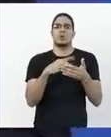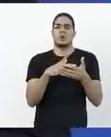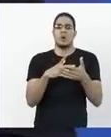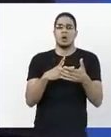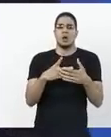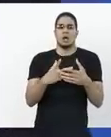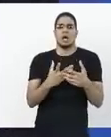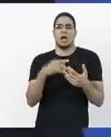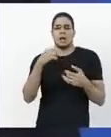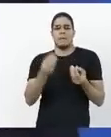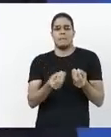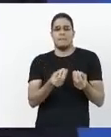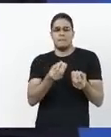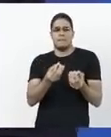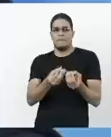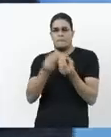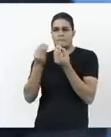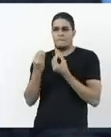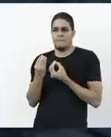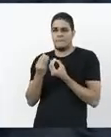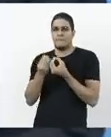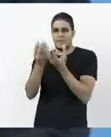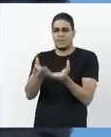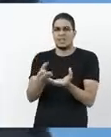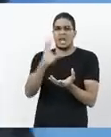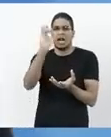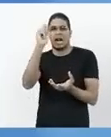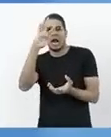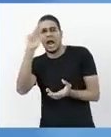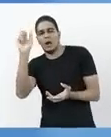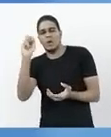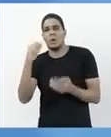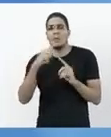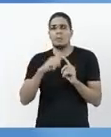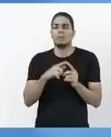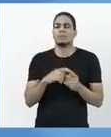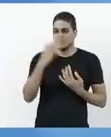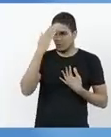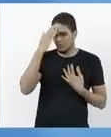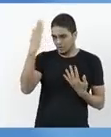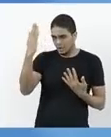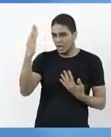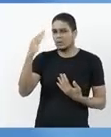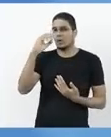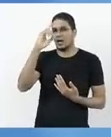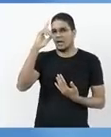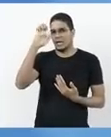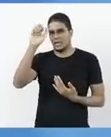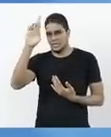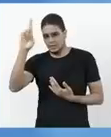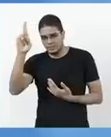alma, porque eu como gestor não vou... Obrigado, candidato Éder Mauro. A terceira candidata a fazer as